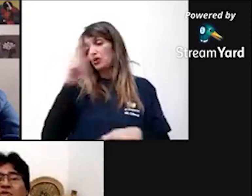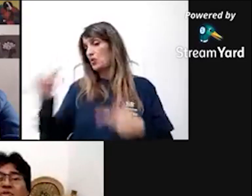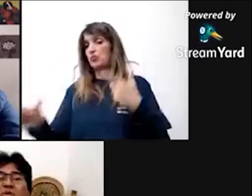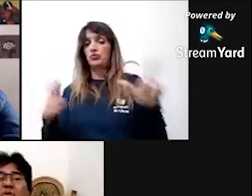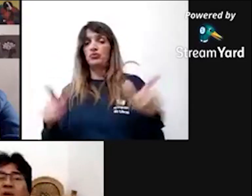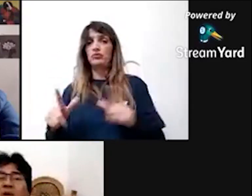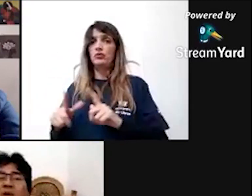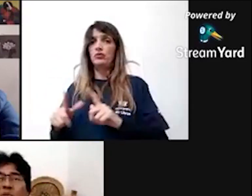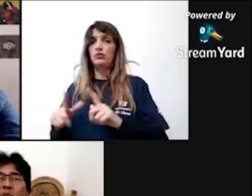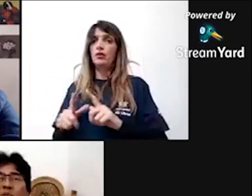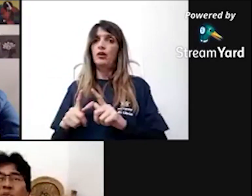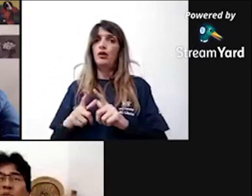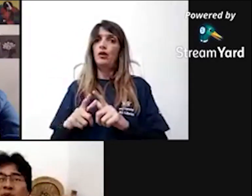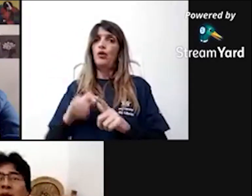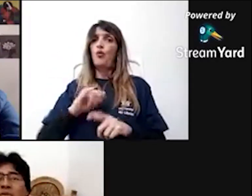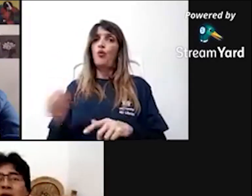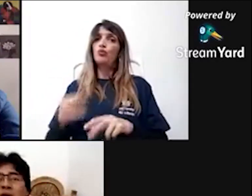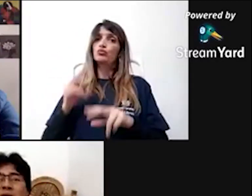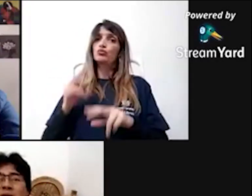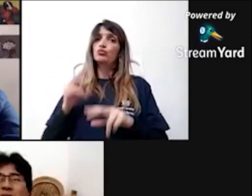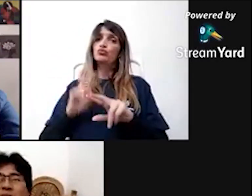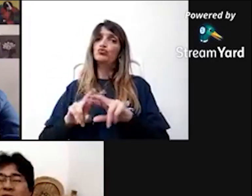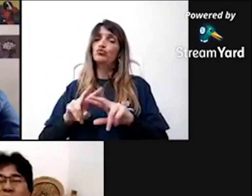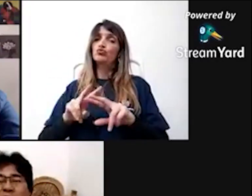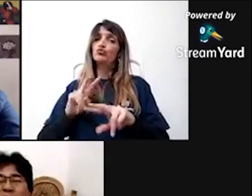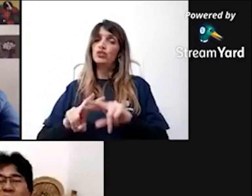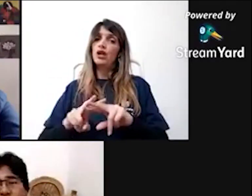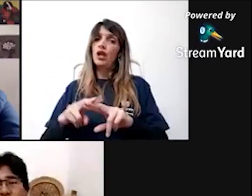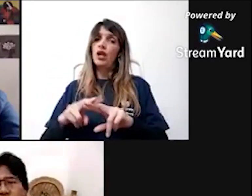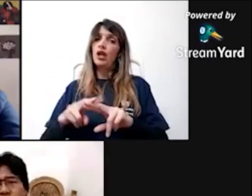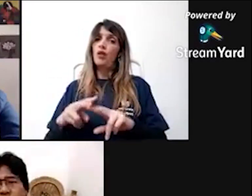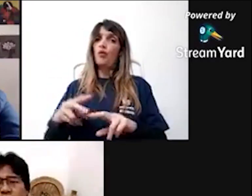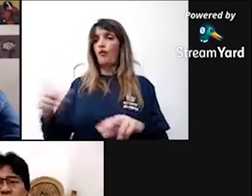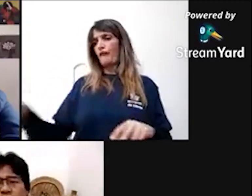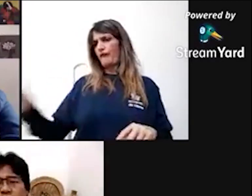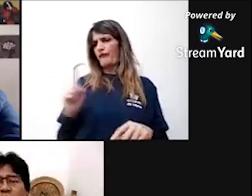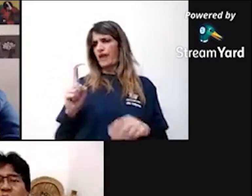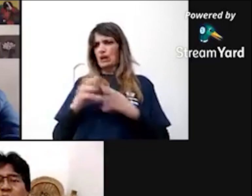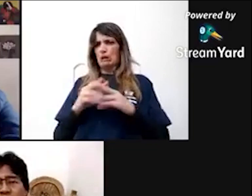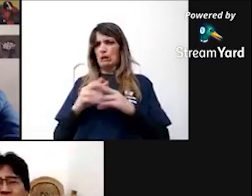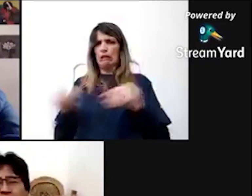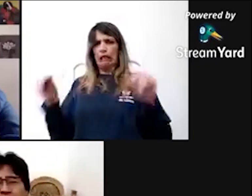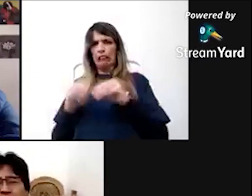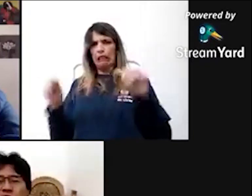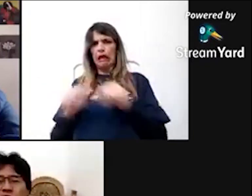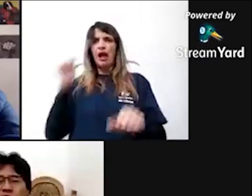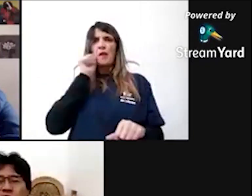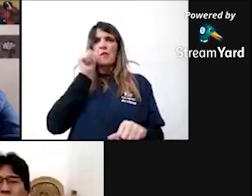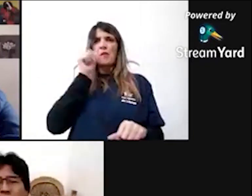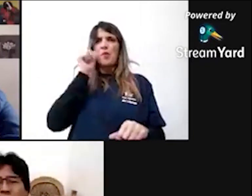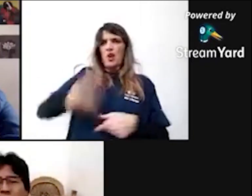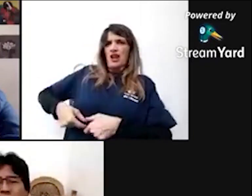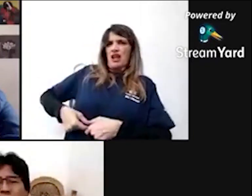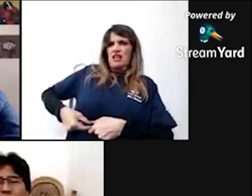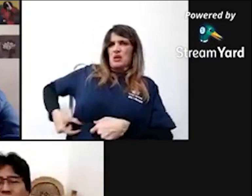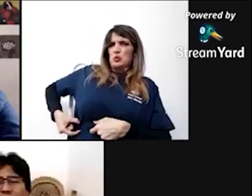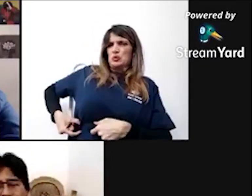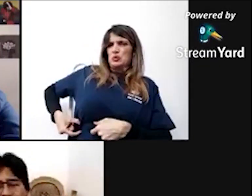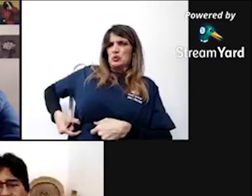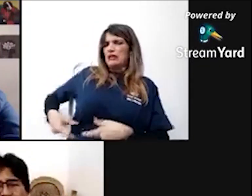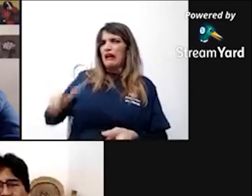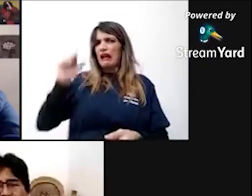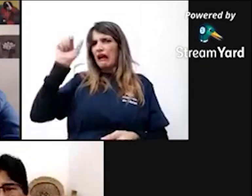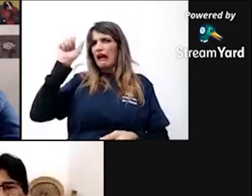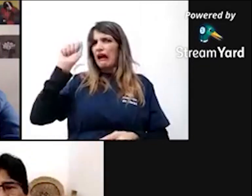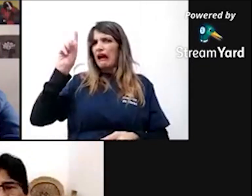do judeu, que o homem veio do barro e a mulher veio da costela. Que história absurda! Como é que alguém acredita numa história dessa? Como é que